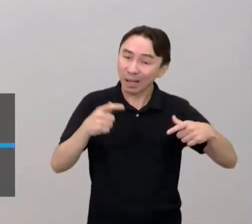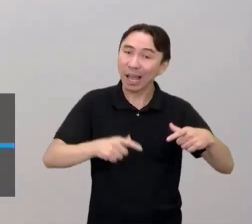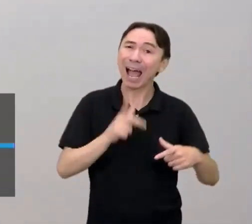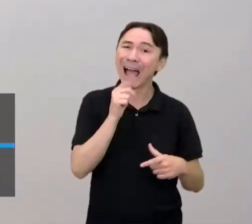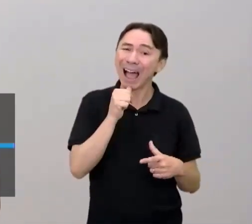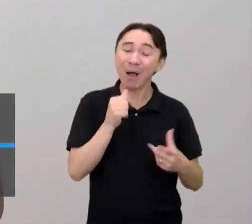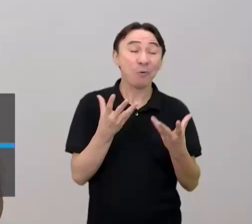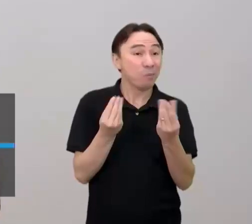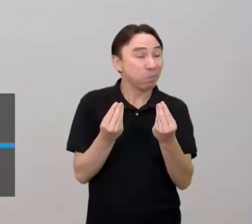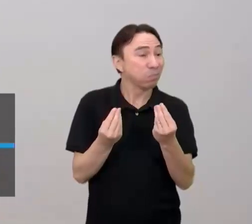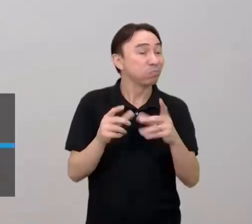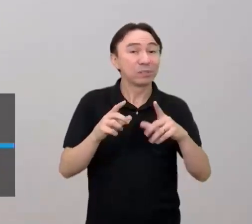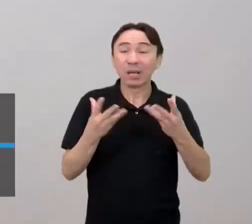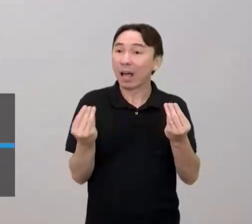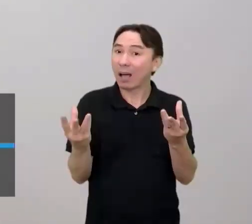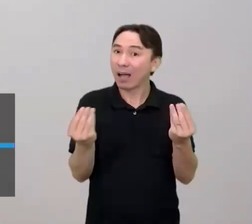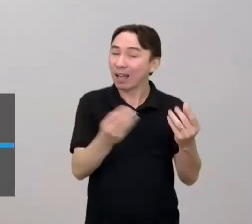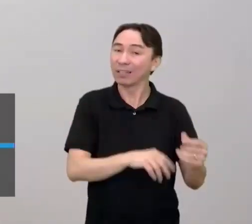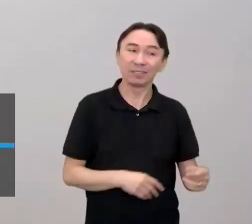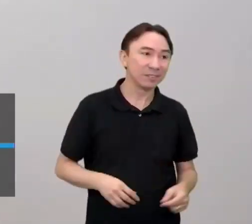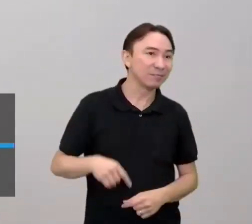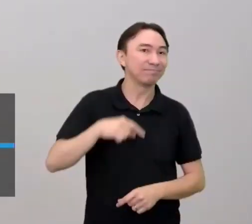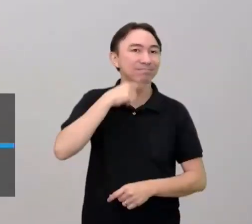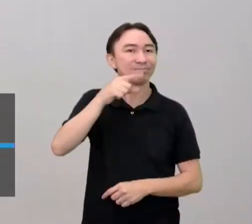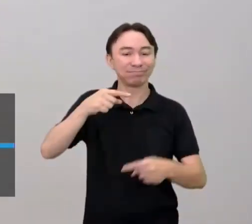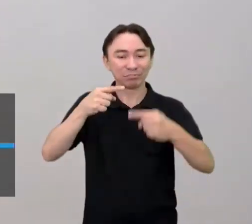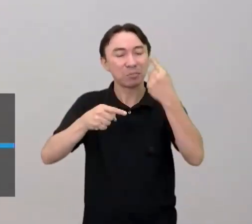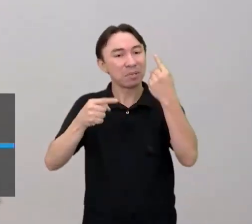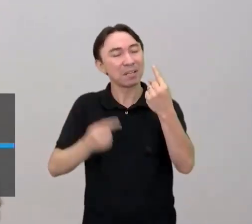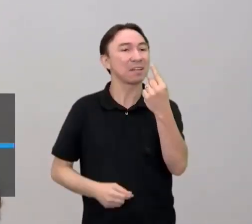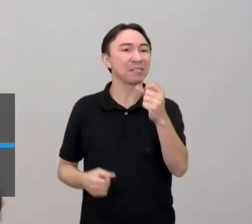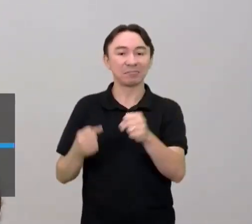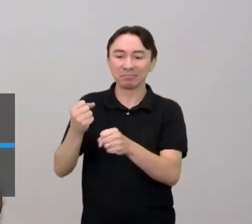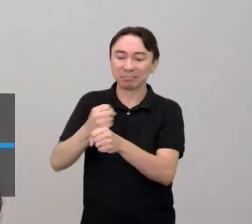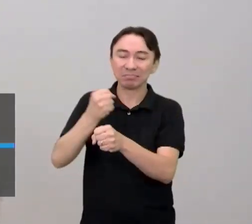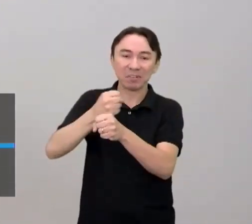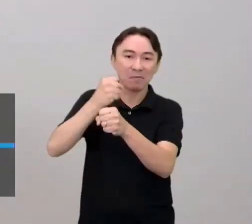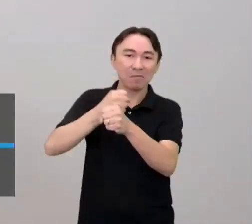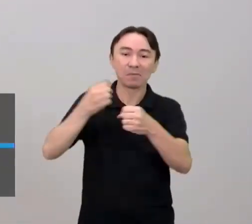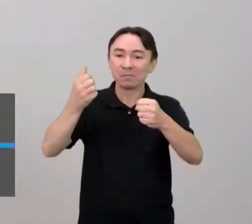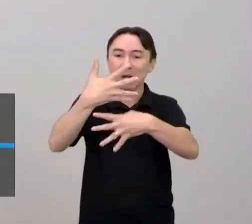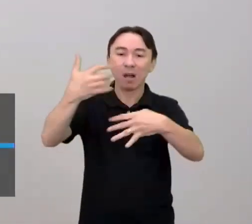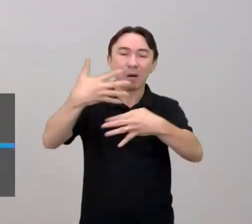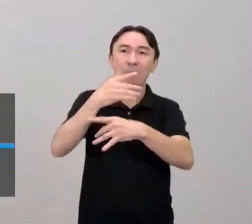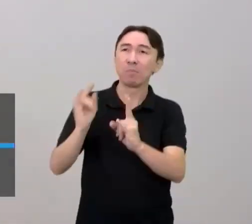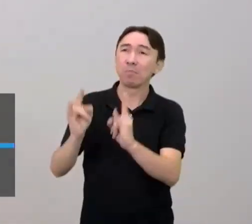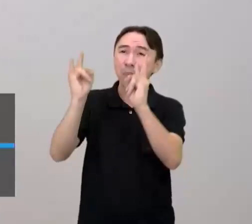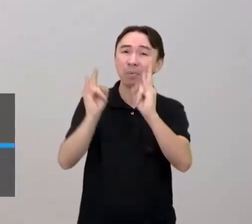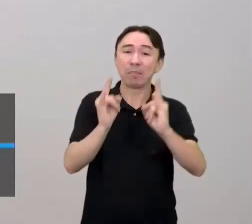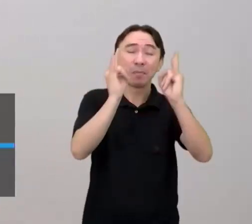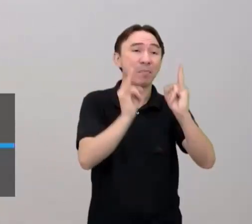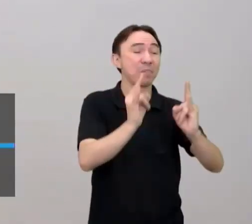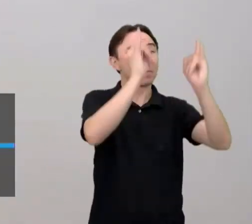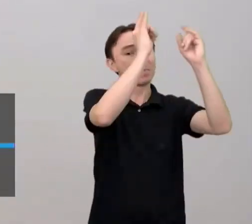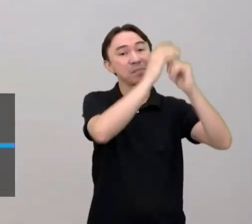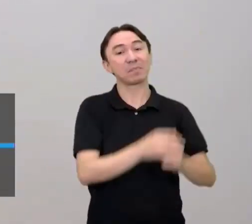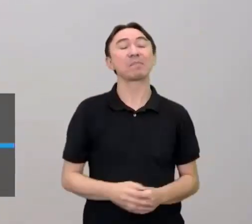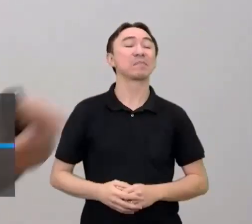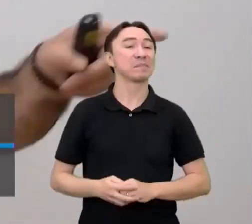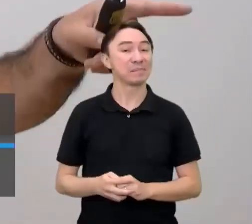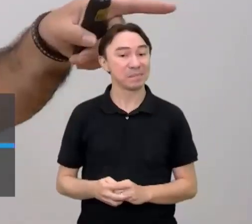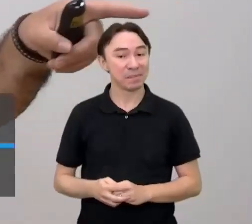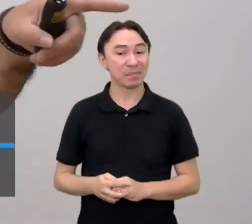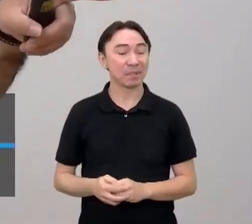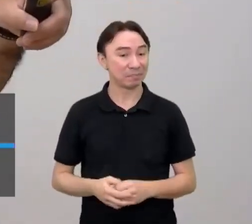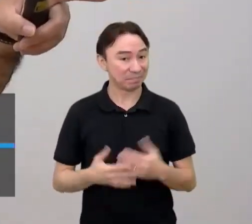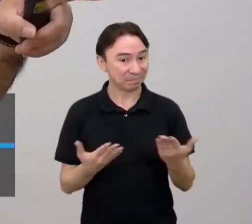cima, né, desse quase pântano que era os campos de São Paulo, de Piratininga. Fica